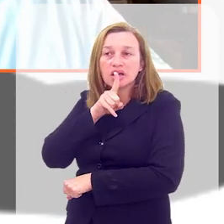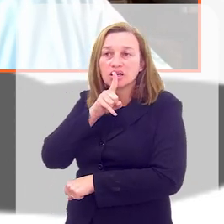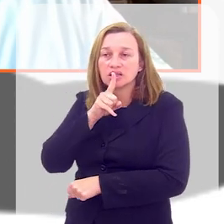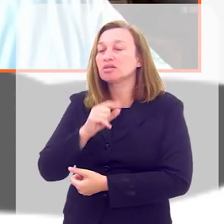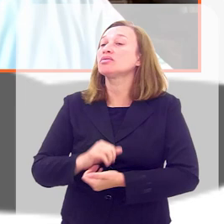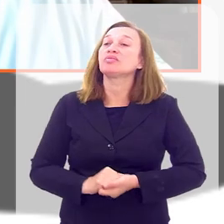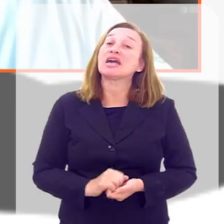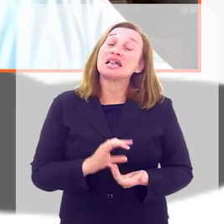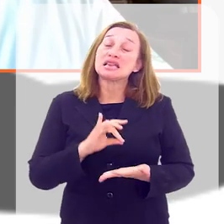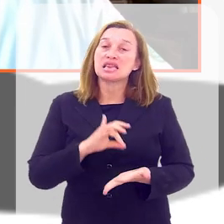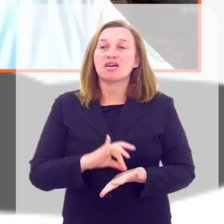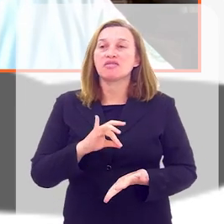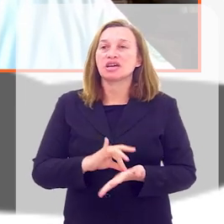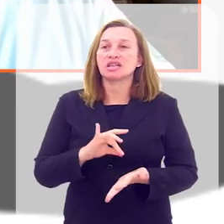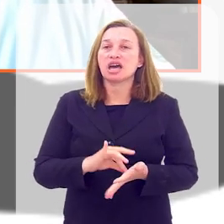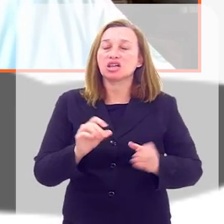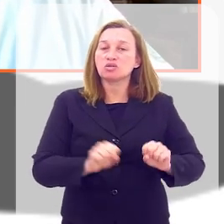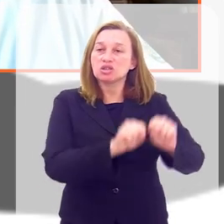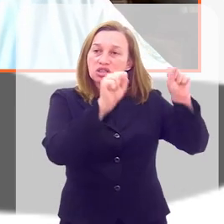Americanas